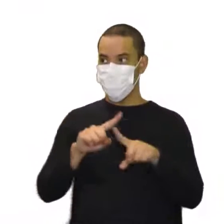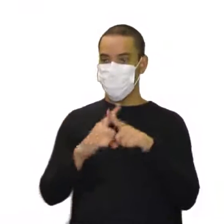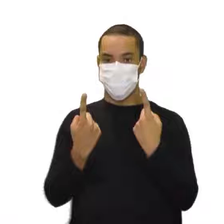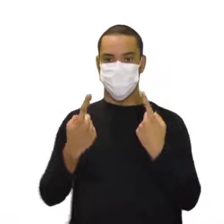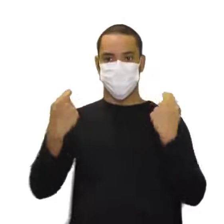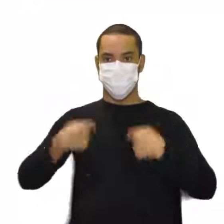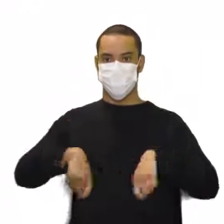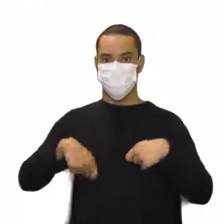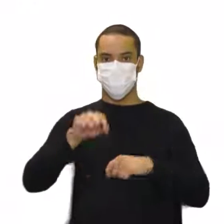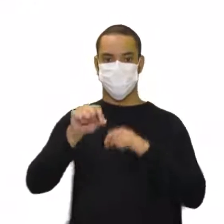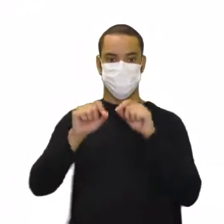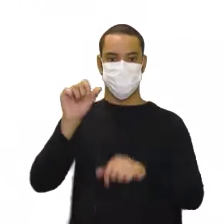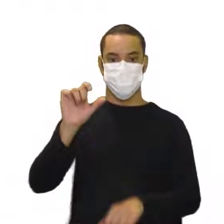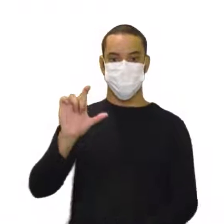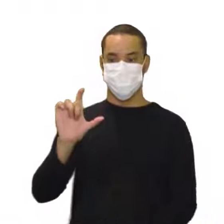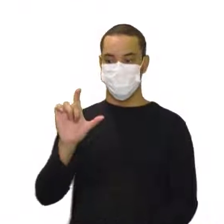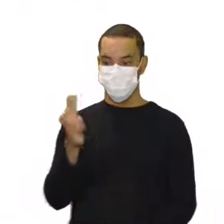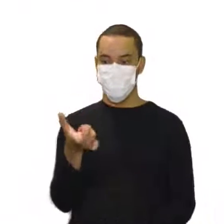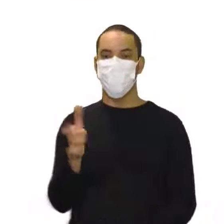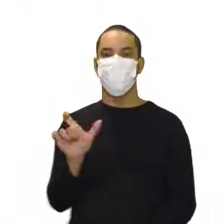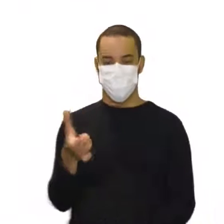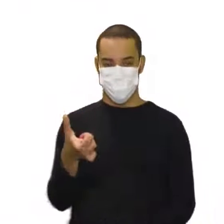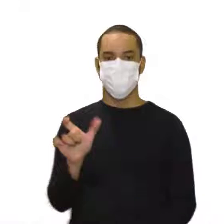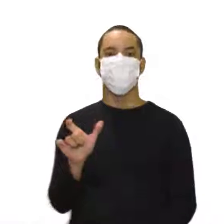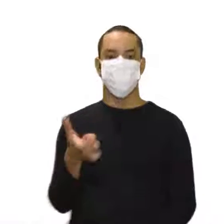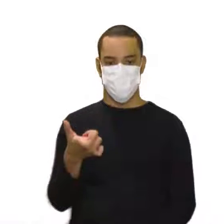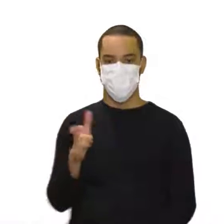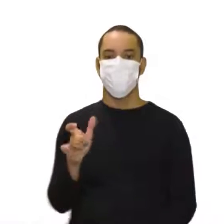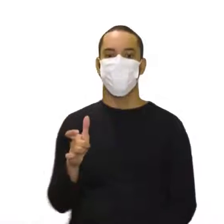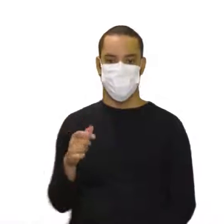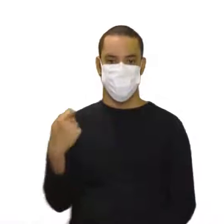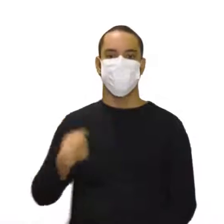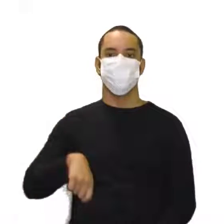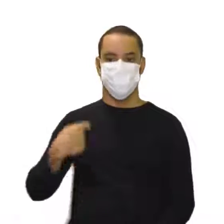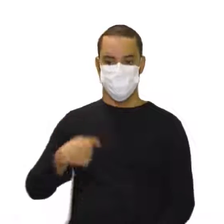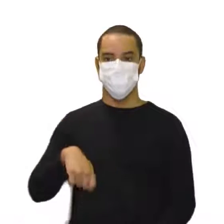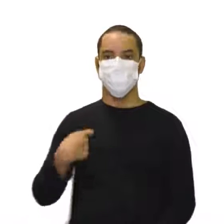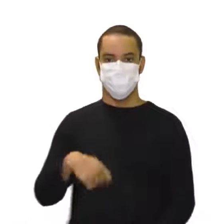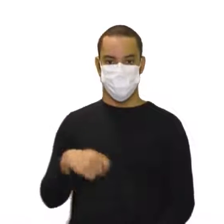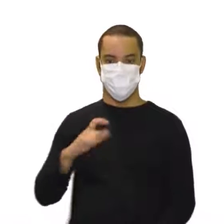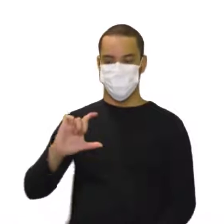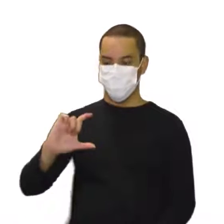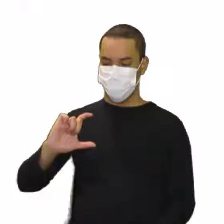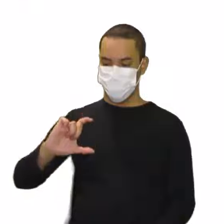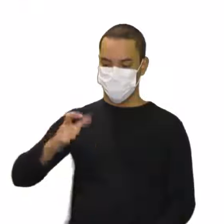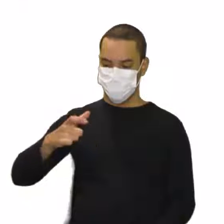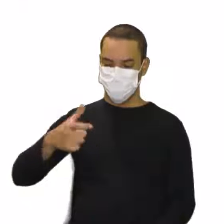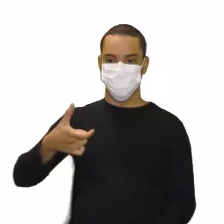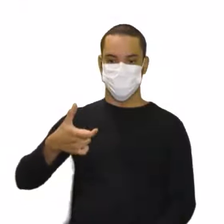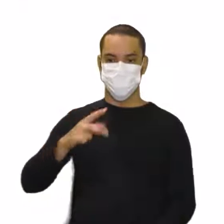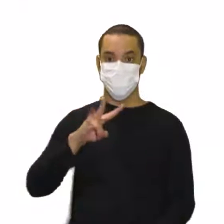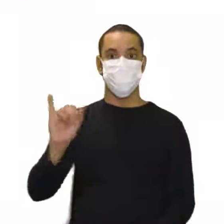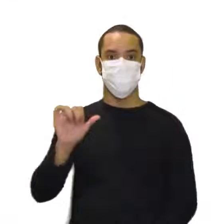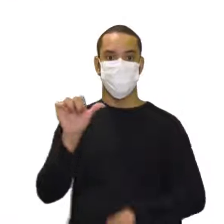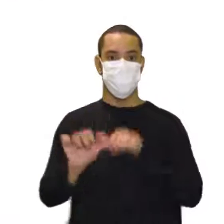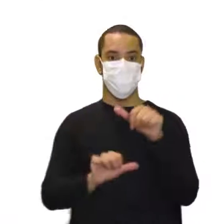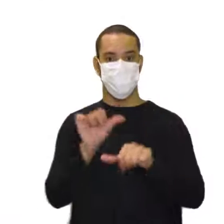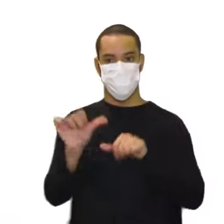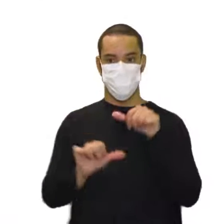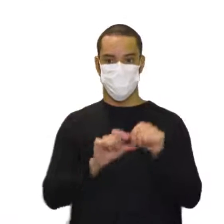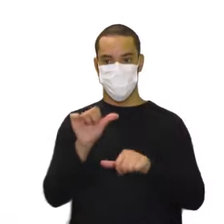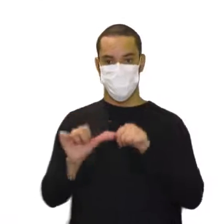que girar essa espira aí. Você vai girando e aí vai modificando